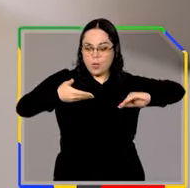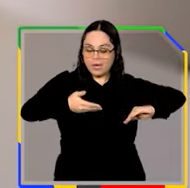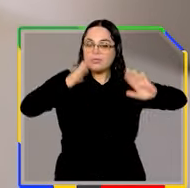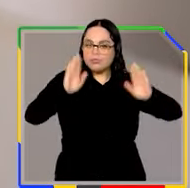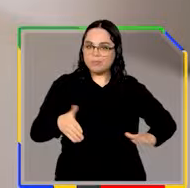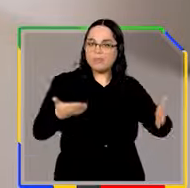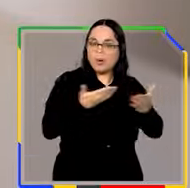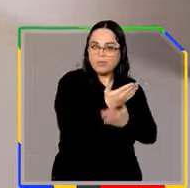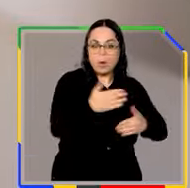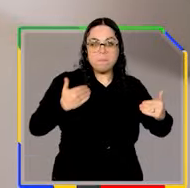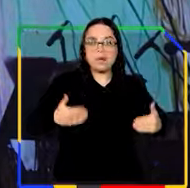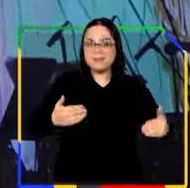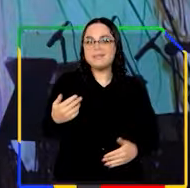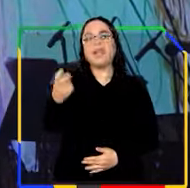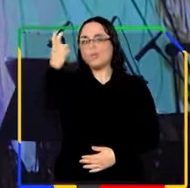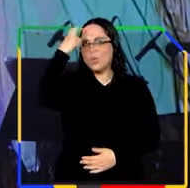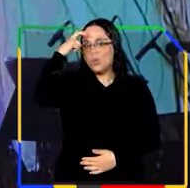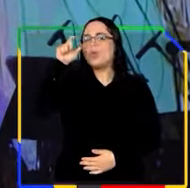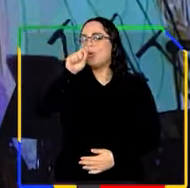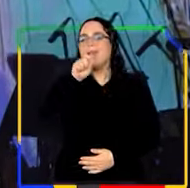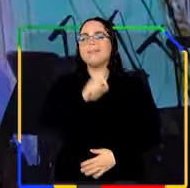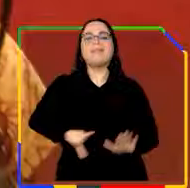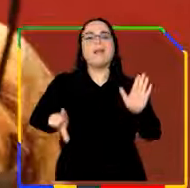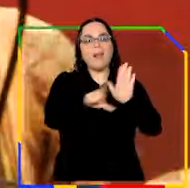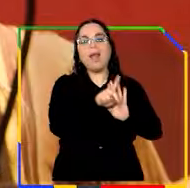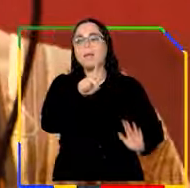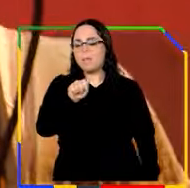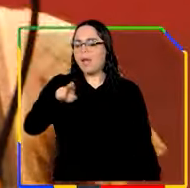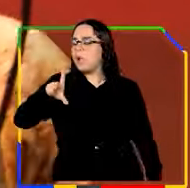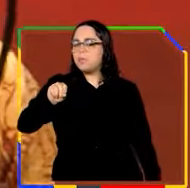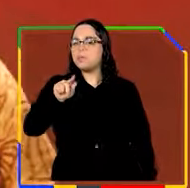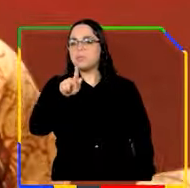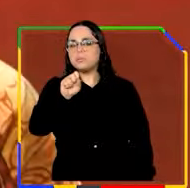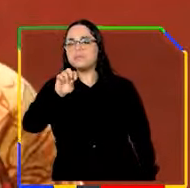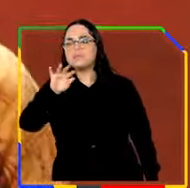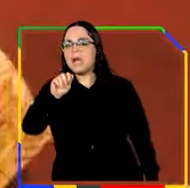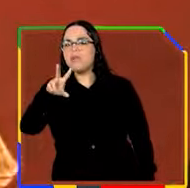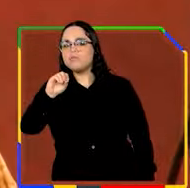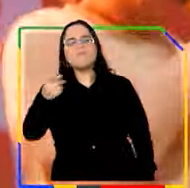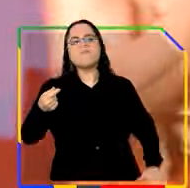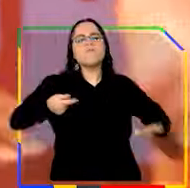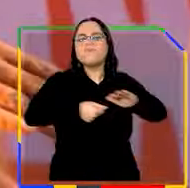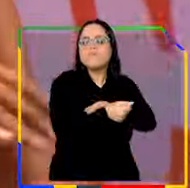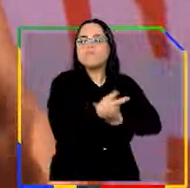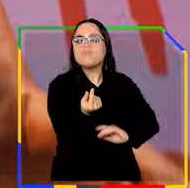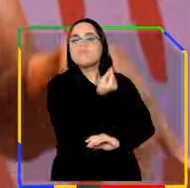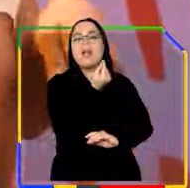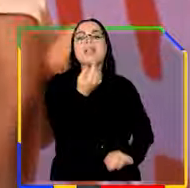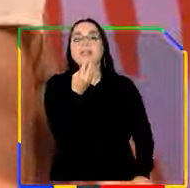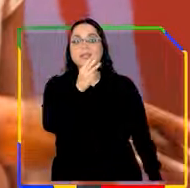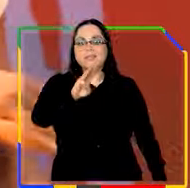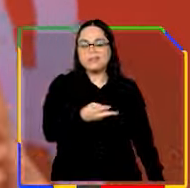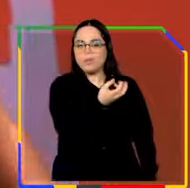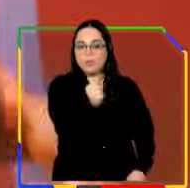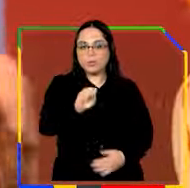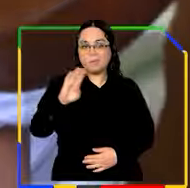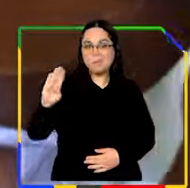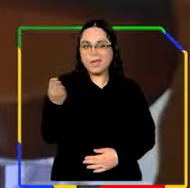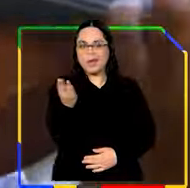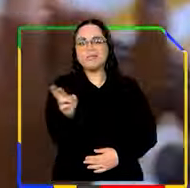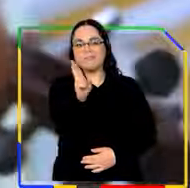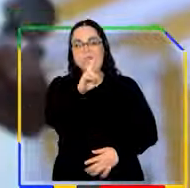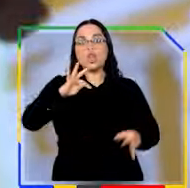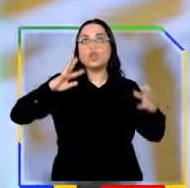aprovou e o Ministério da Cultura executou a lei Paulo Gustavo. Fizemos um repasse direto de 3,8 bilhões de reais